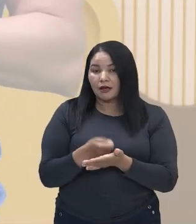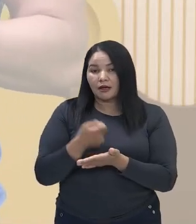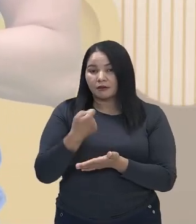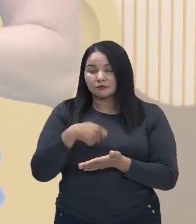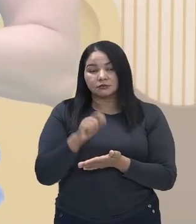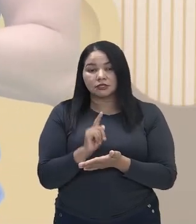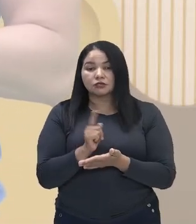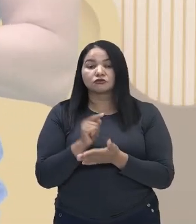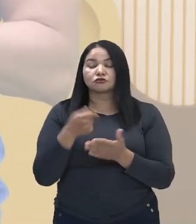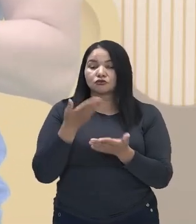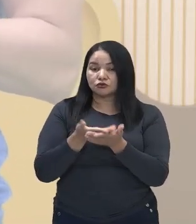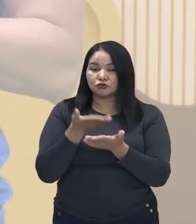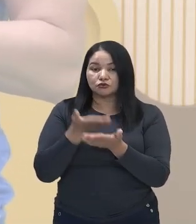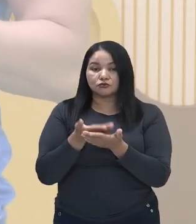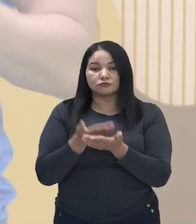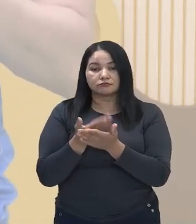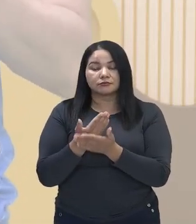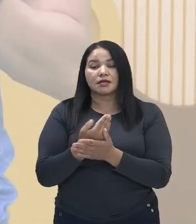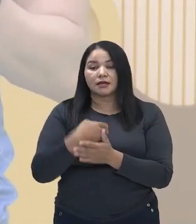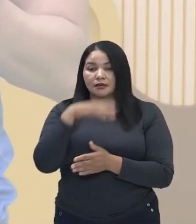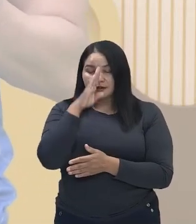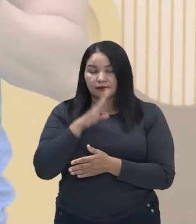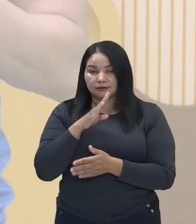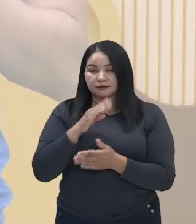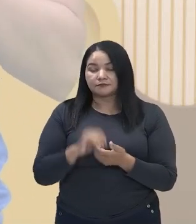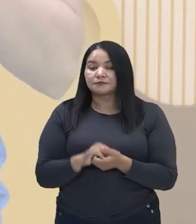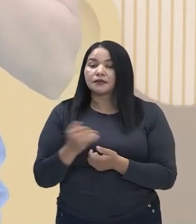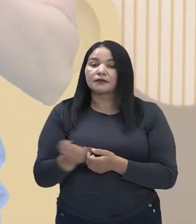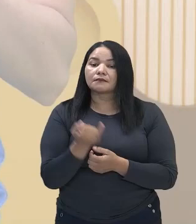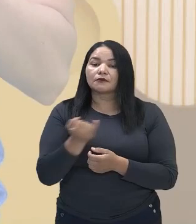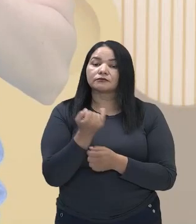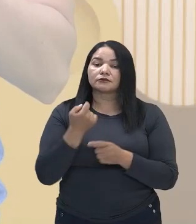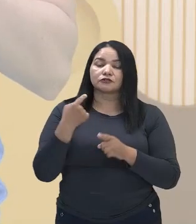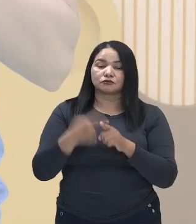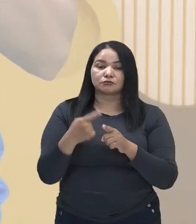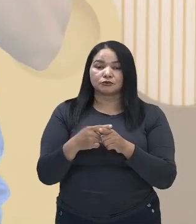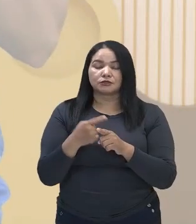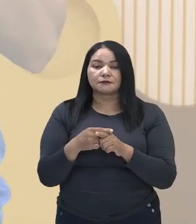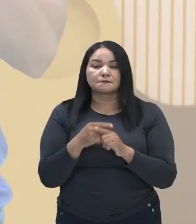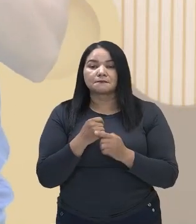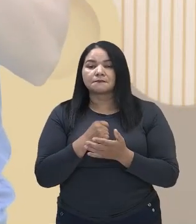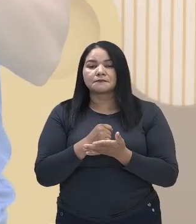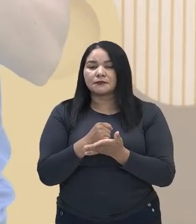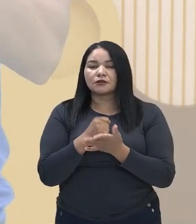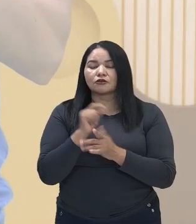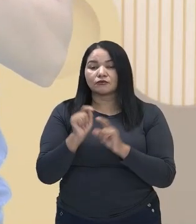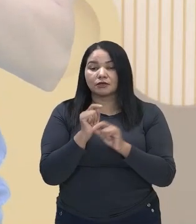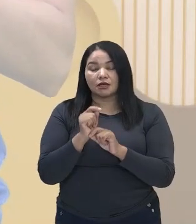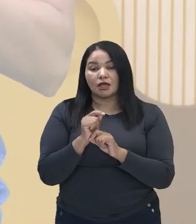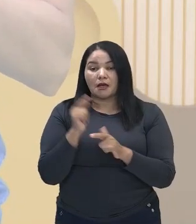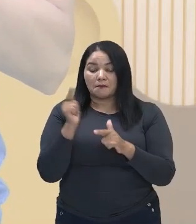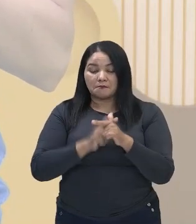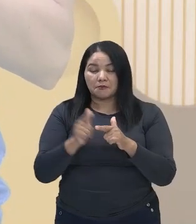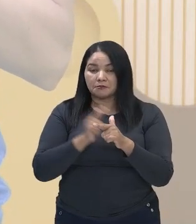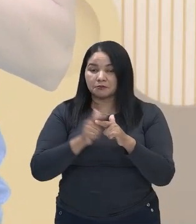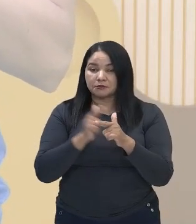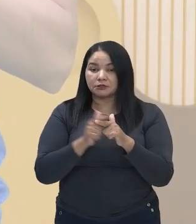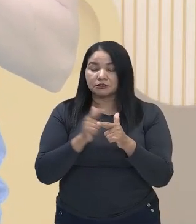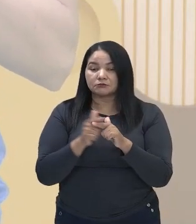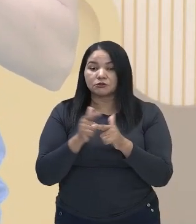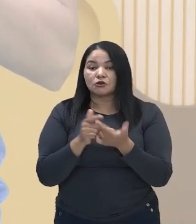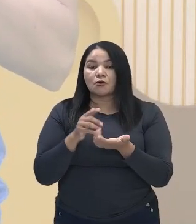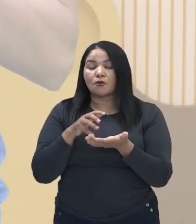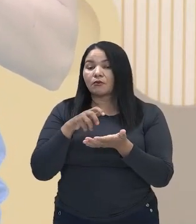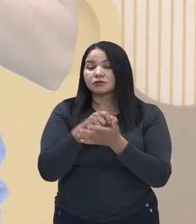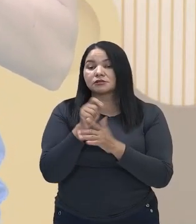exemplo, nessa instituição, certo? Isso é importante, porque corrige ali um problema que a gente tem no acesso à